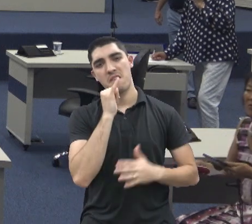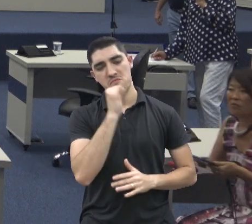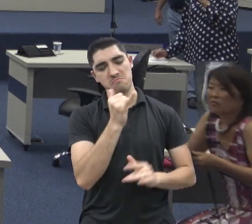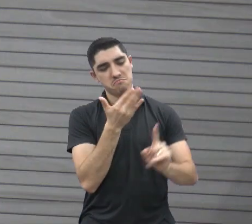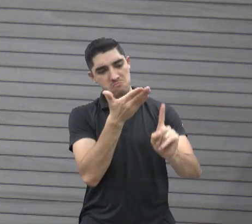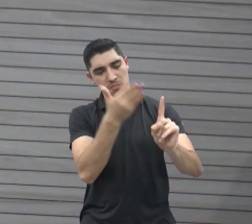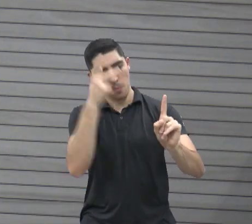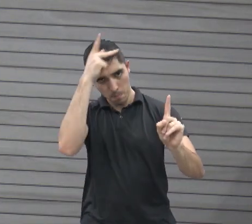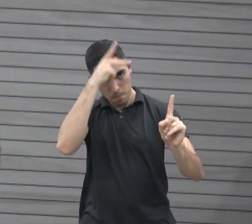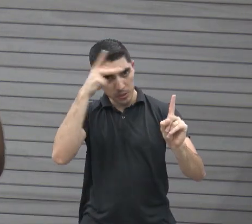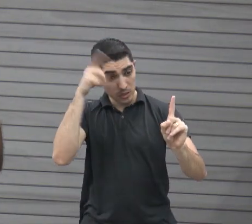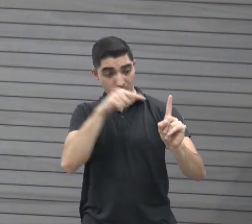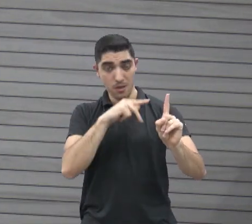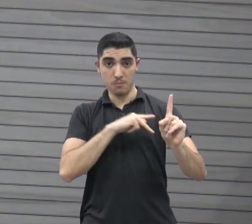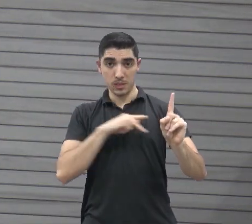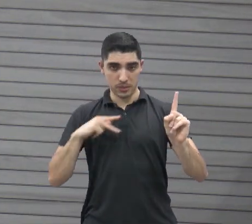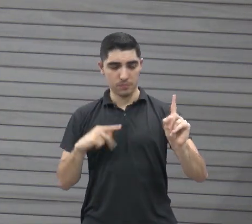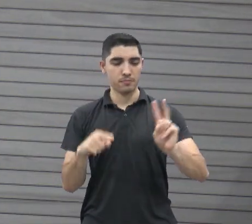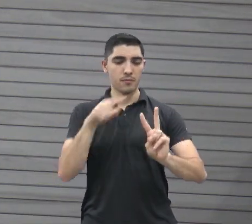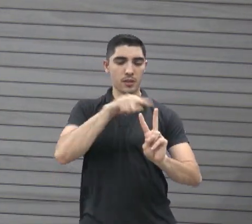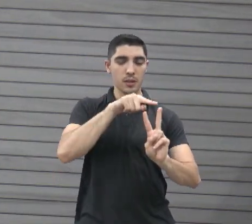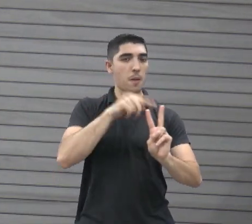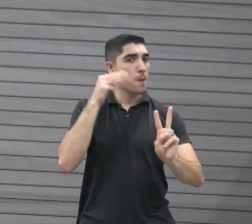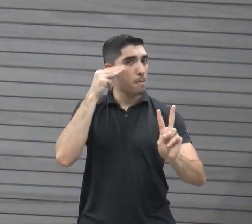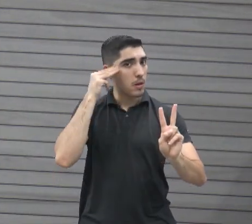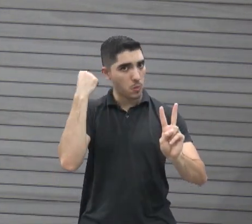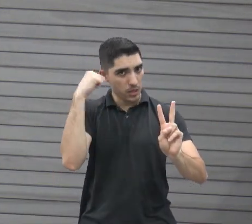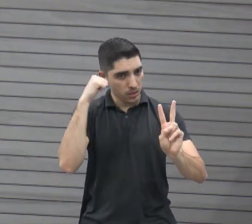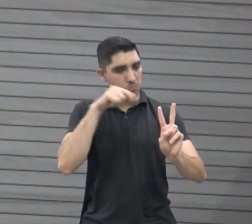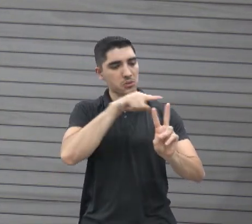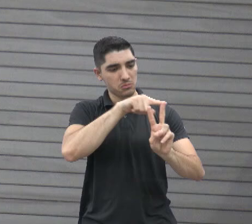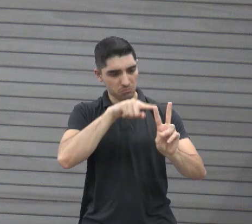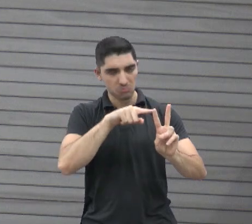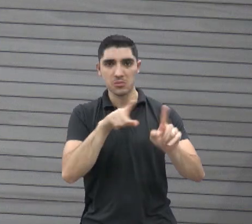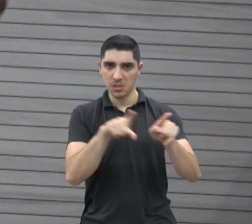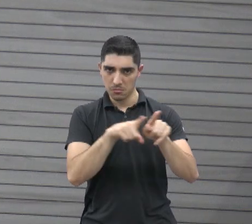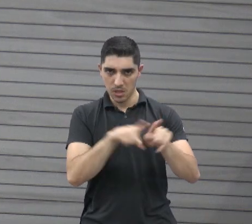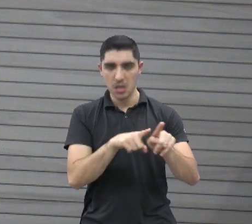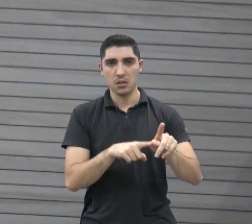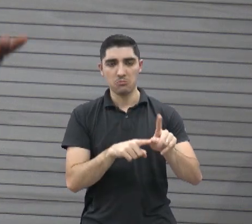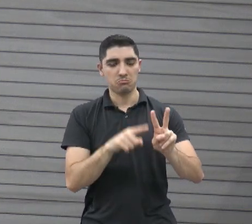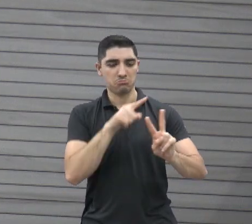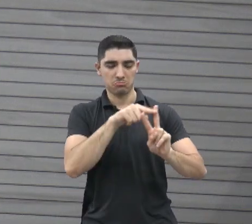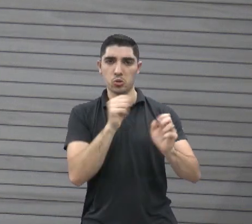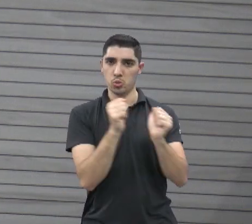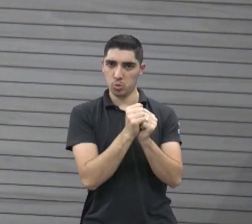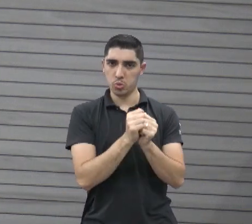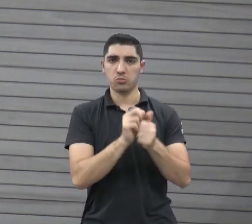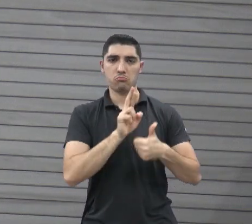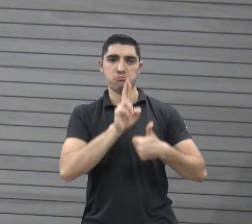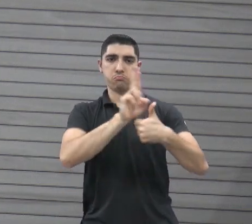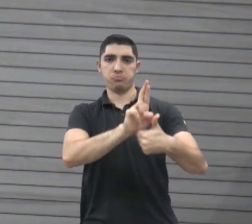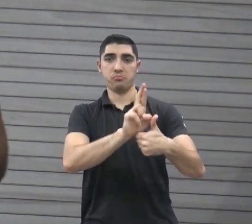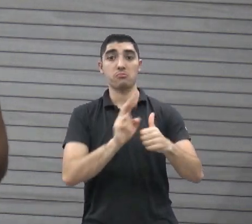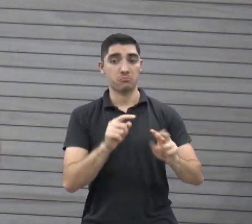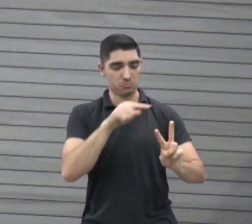na comissão, o vereador Marcão como relator, nós comentamos um pouco sobre o problema que a